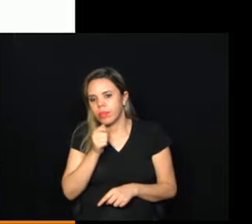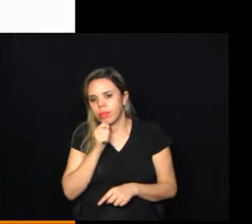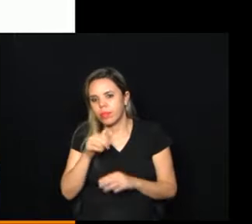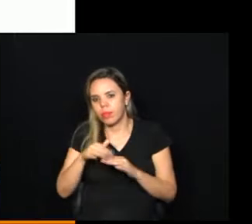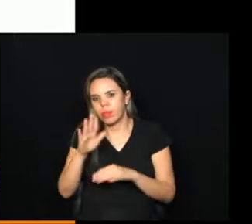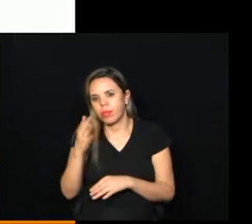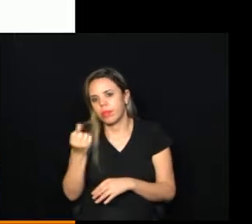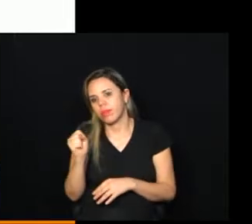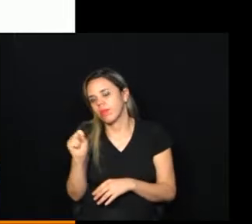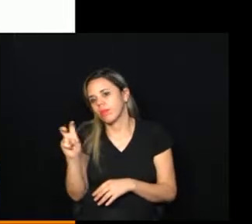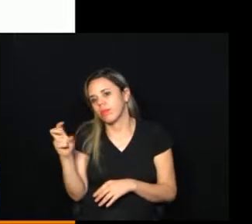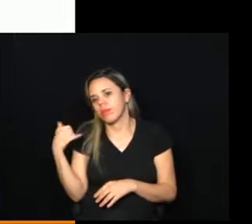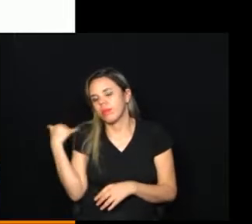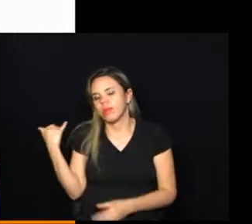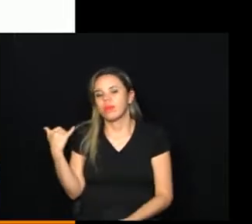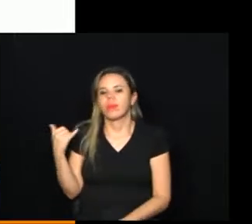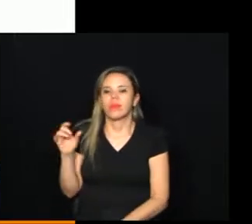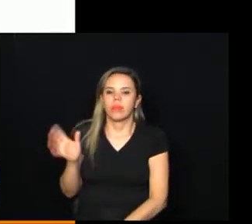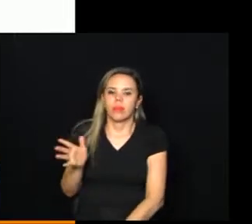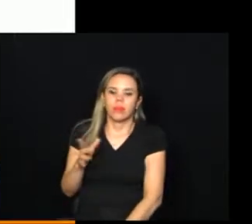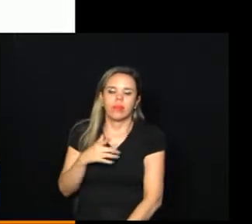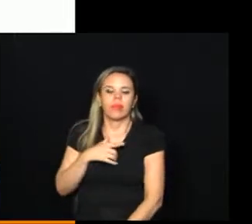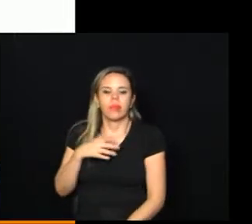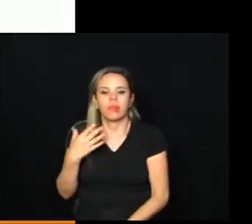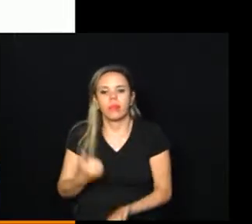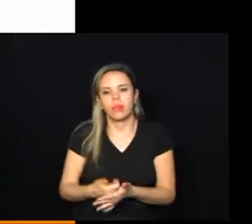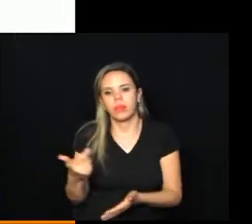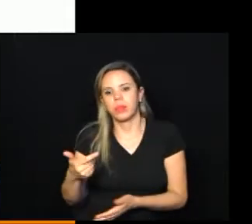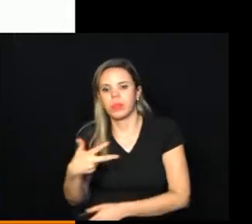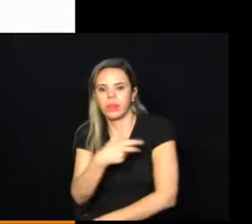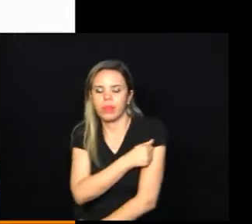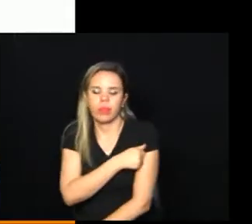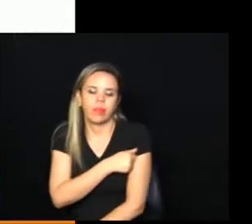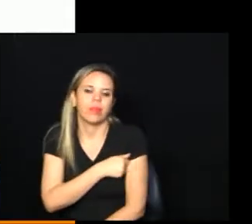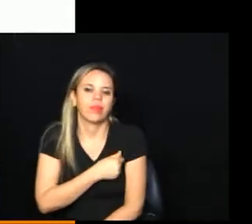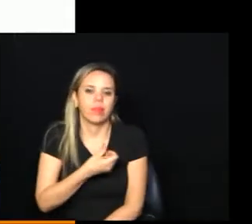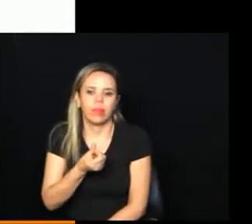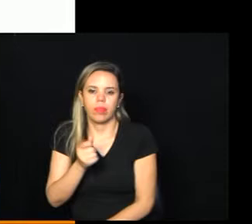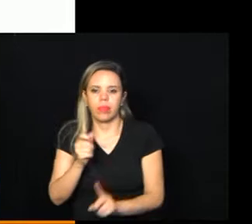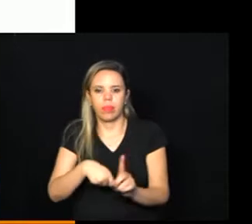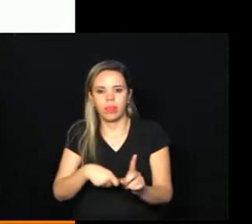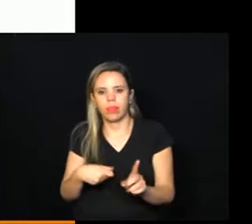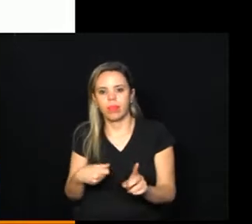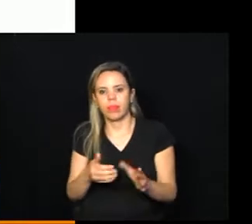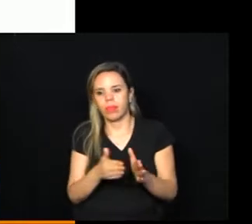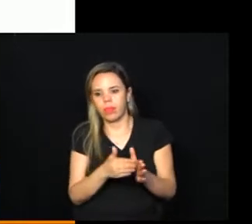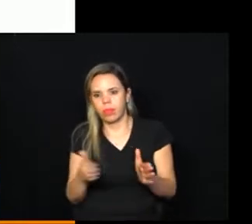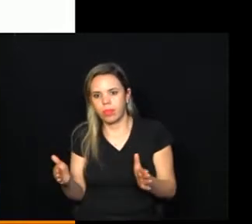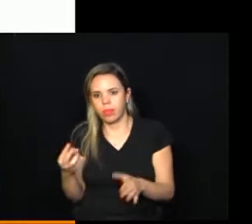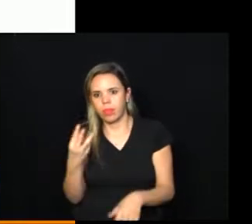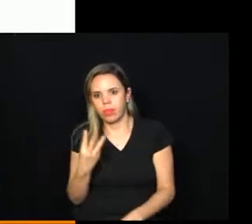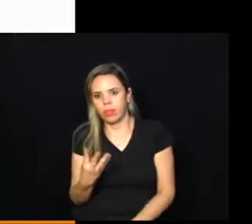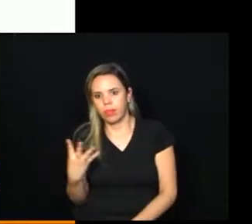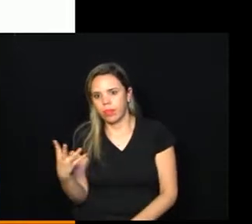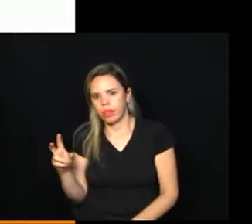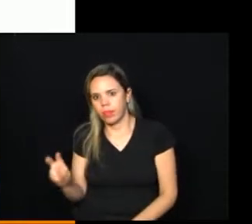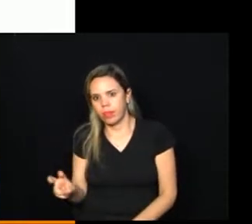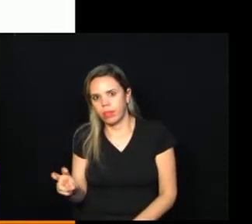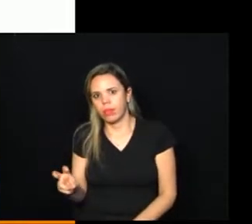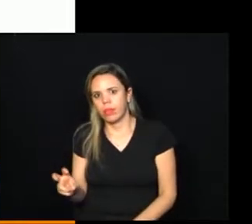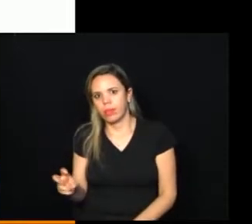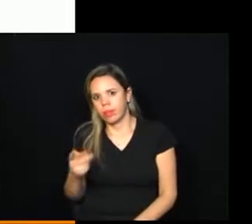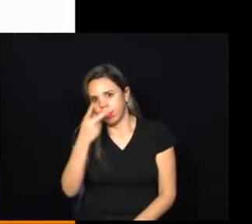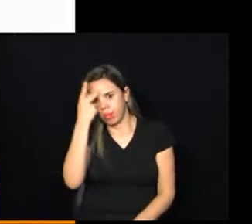dos 85 anos, que já receberam a segunda dose com 6 meses de intervalo,